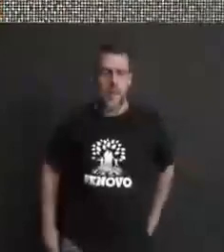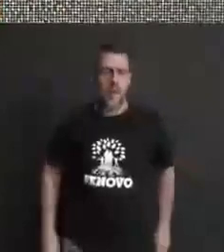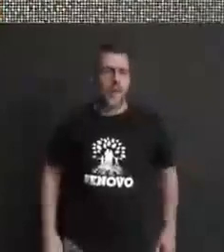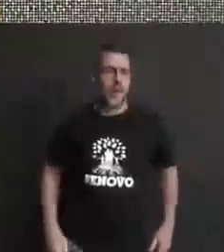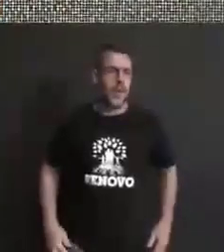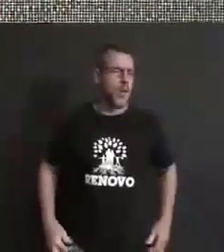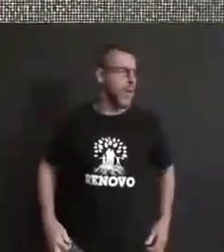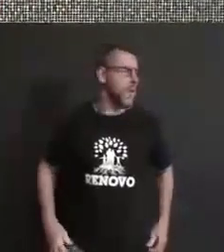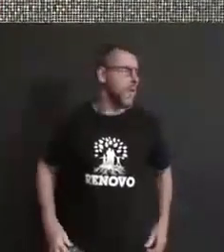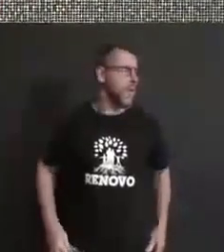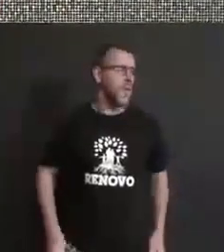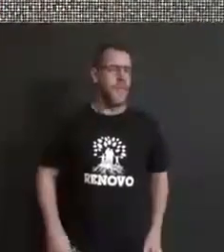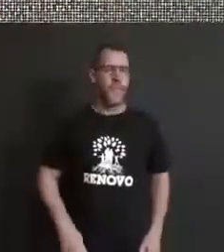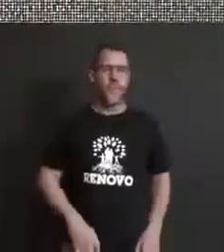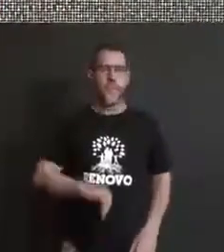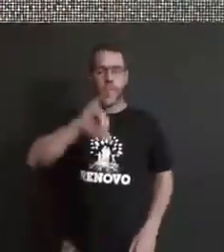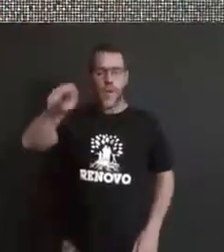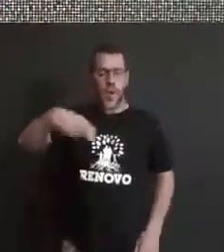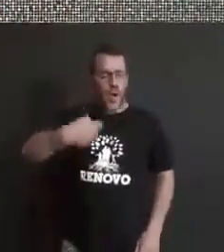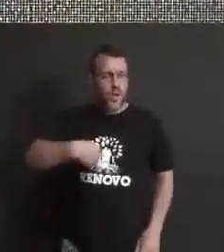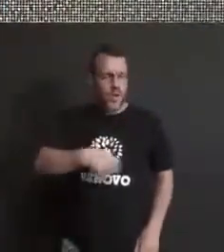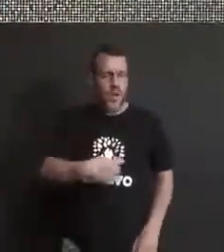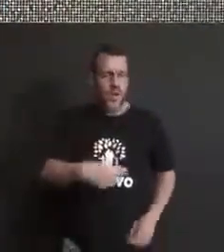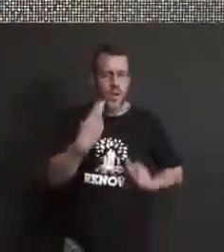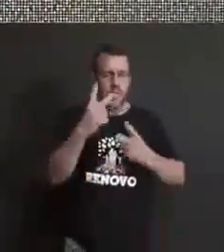José venceu.